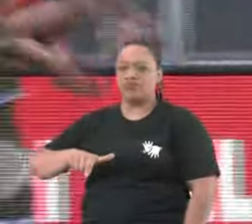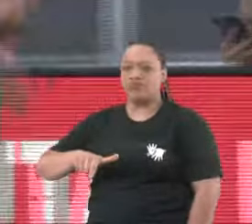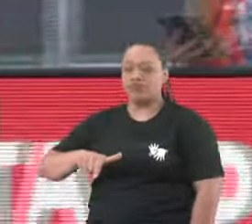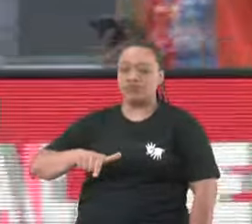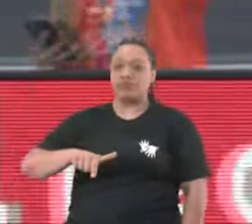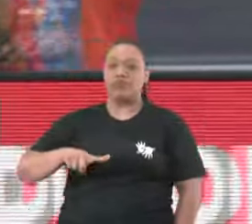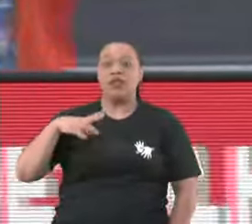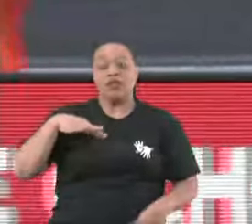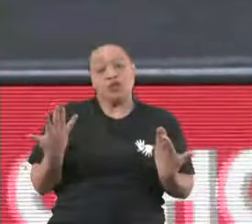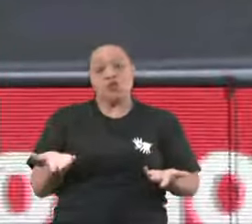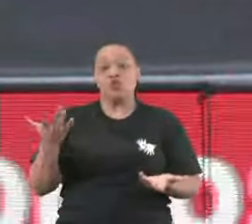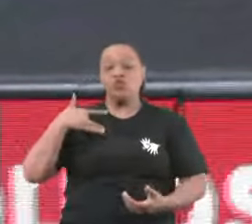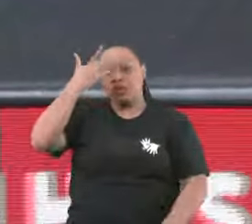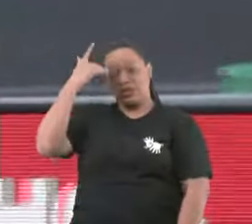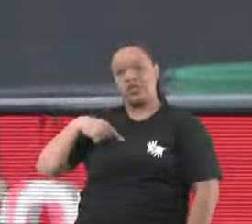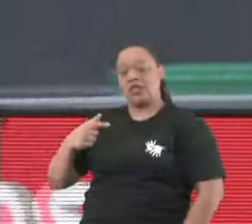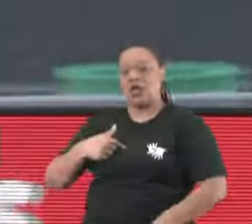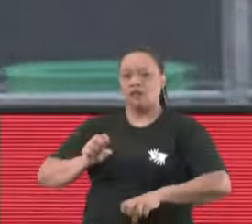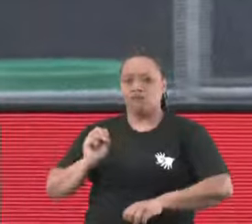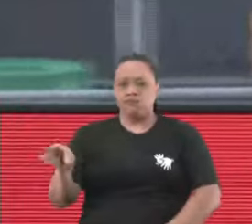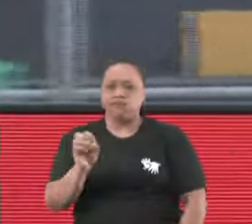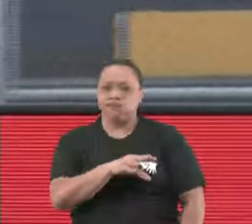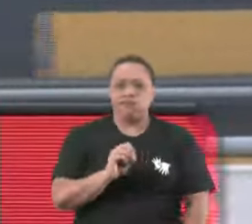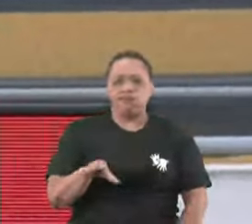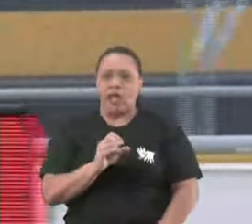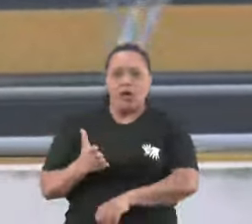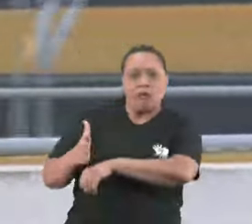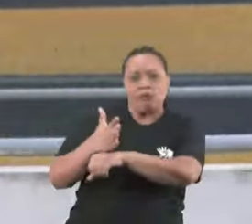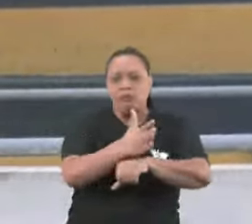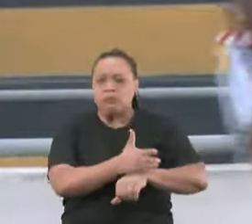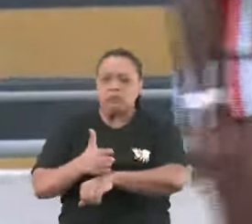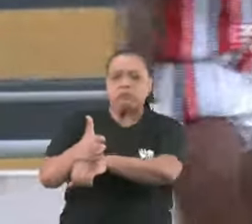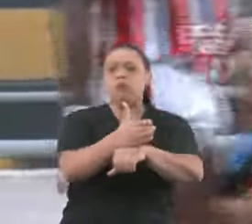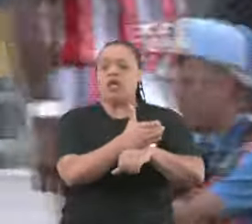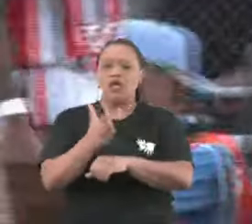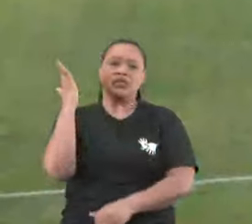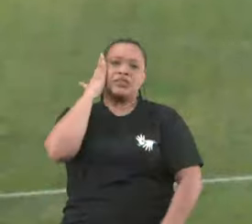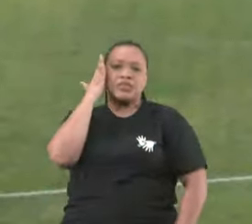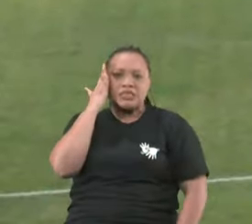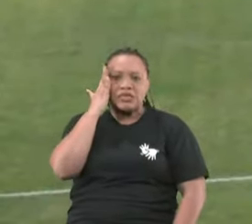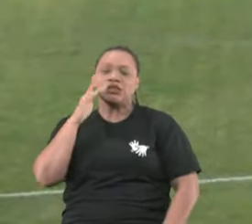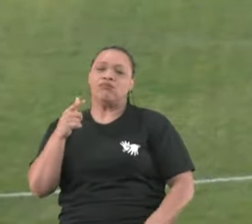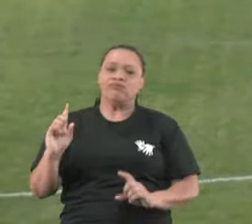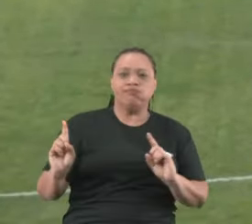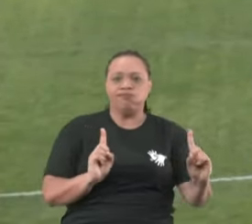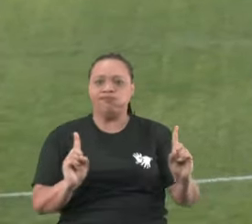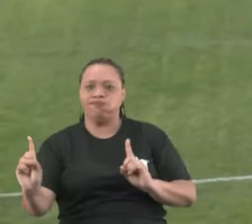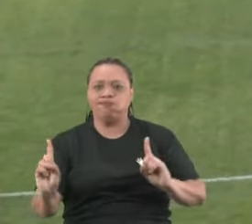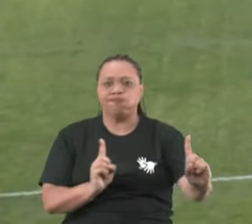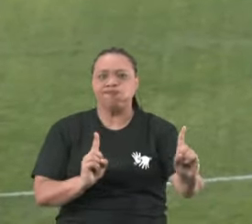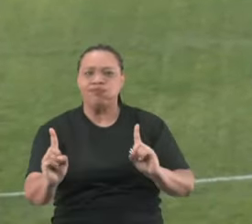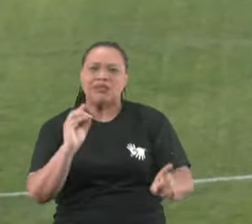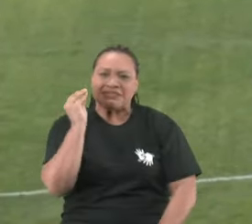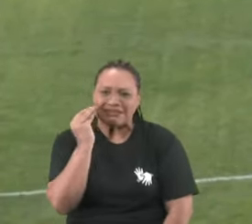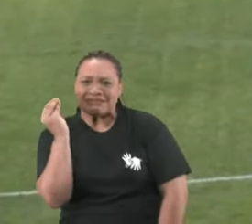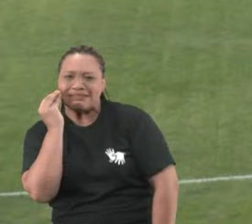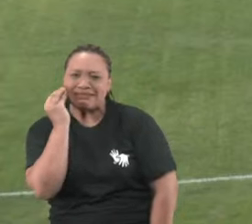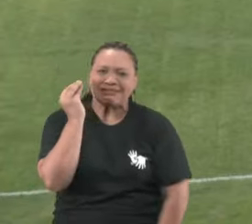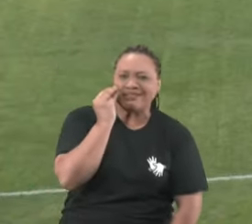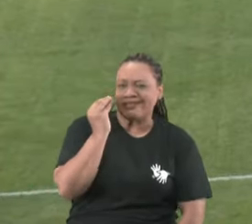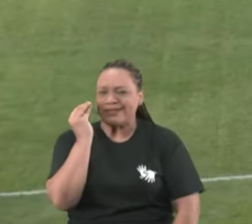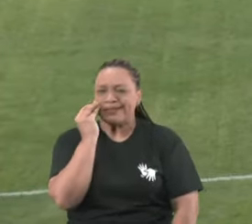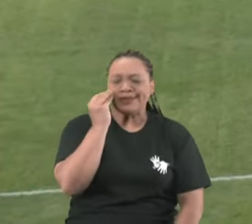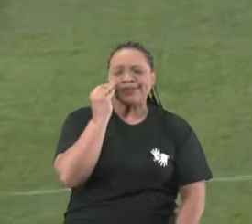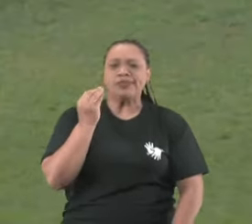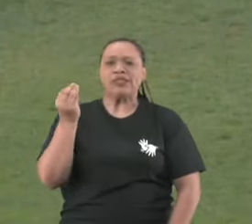Não sei, Alberto, a viabilidade de jogadas ensaiadas desse jeito, né? Porque ele sai, sai, sai para depois cruzar. Não devia ter cruzado